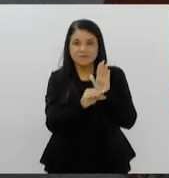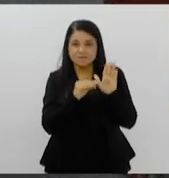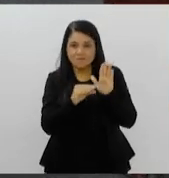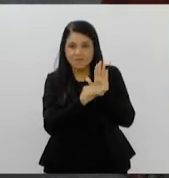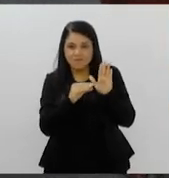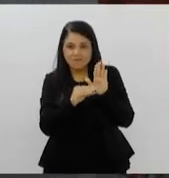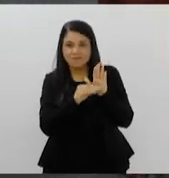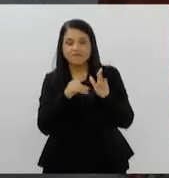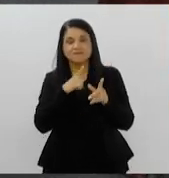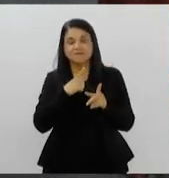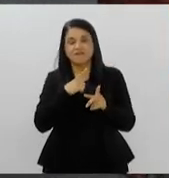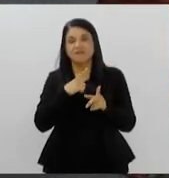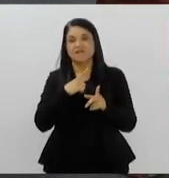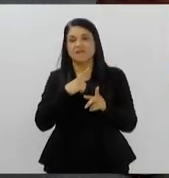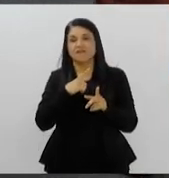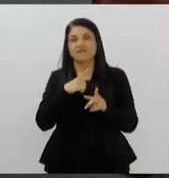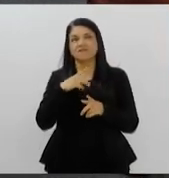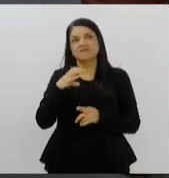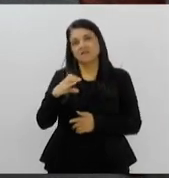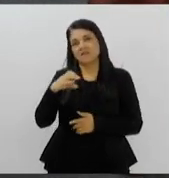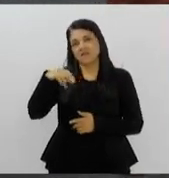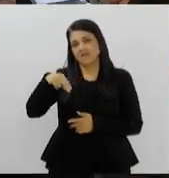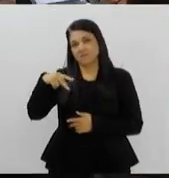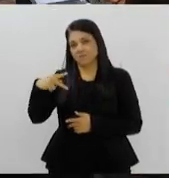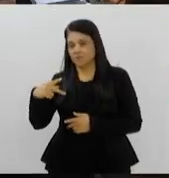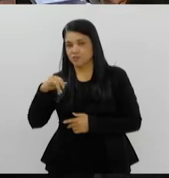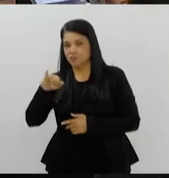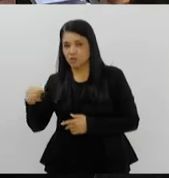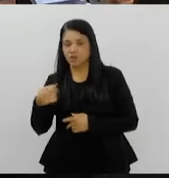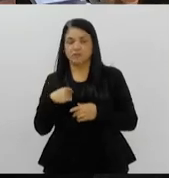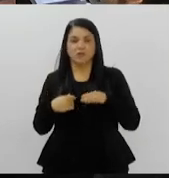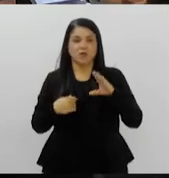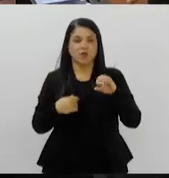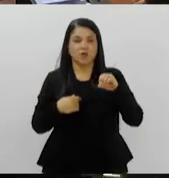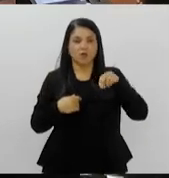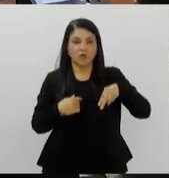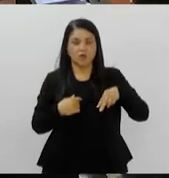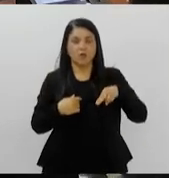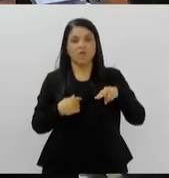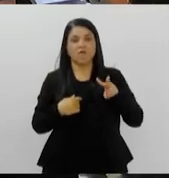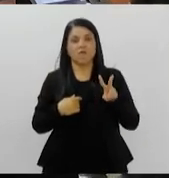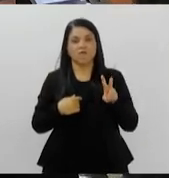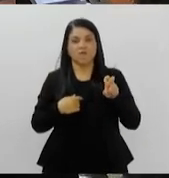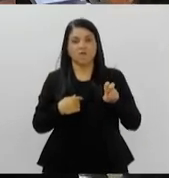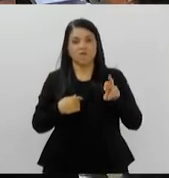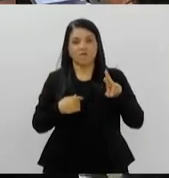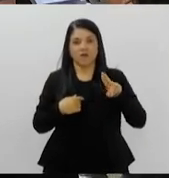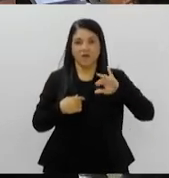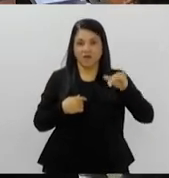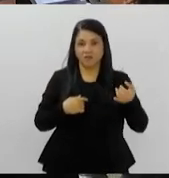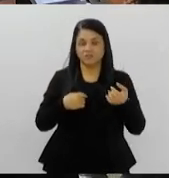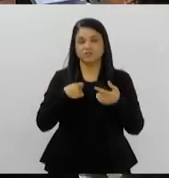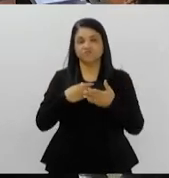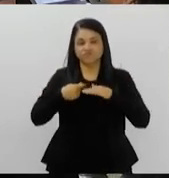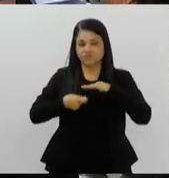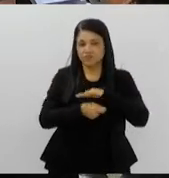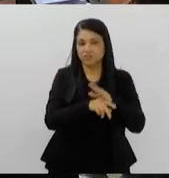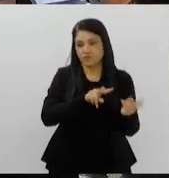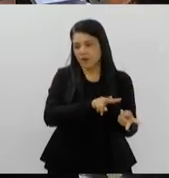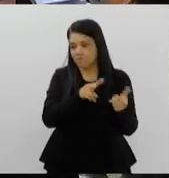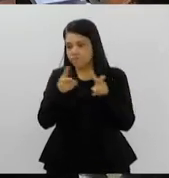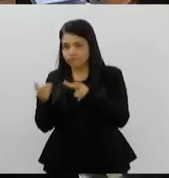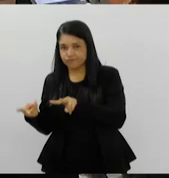questões de ter CNPJ, ter Converge, ter tudo, está tudo resolvido, é transferência fundo a fundo para